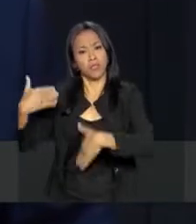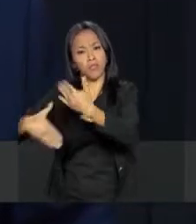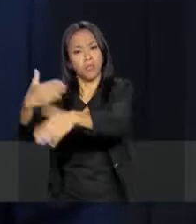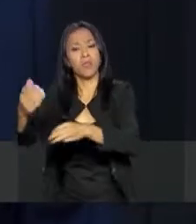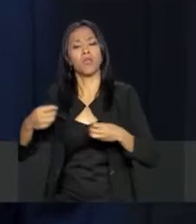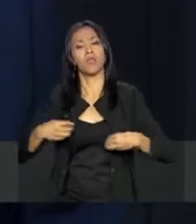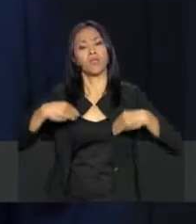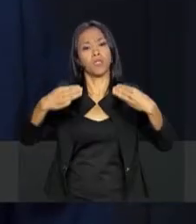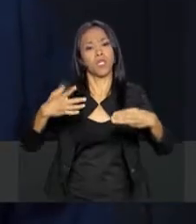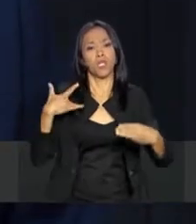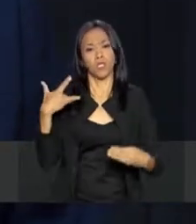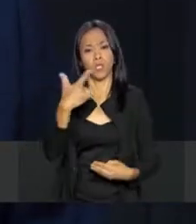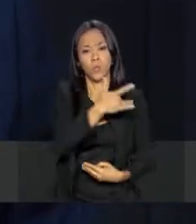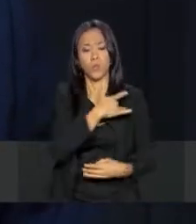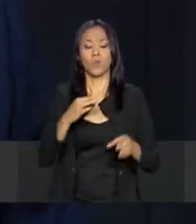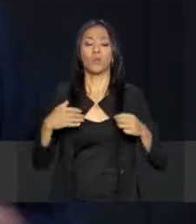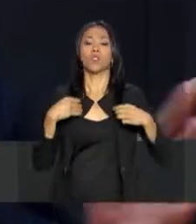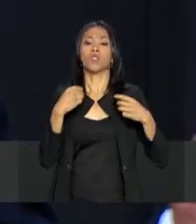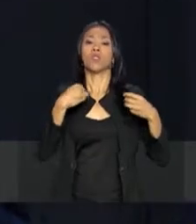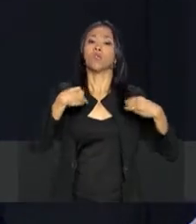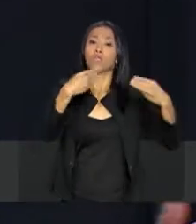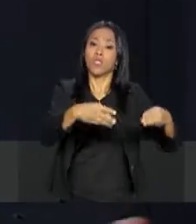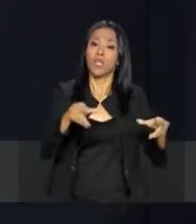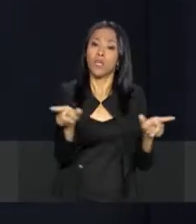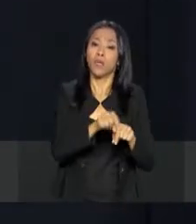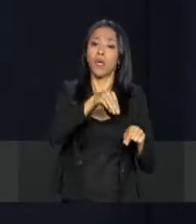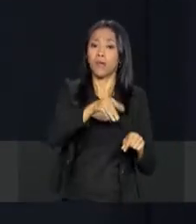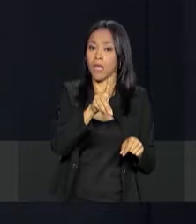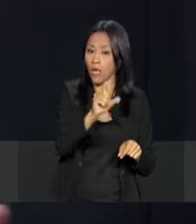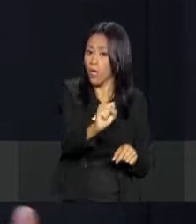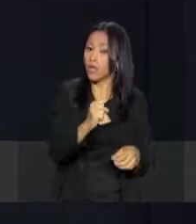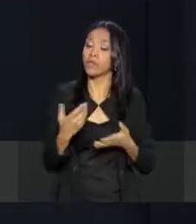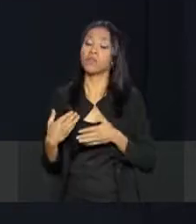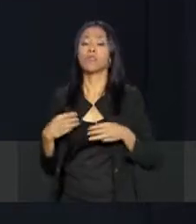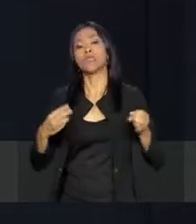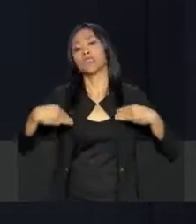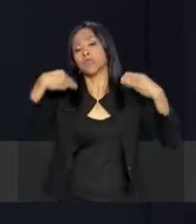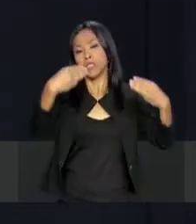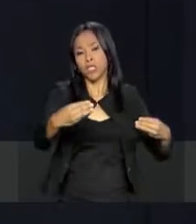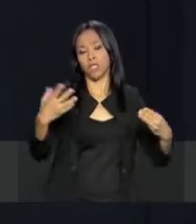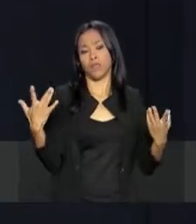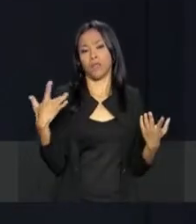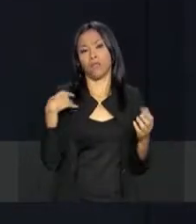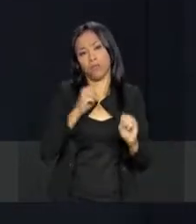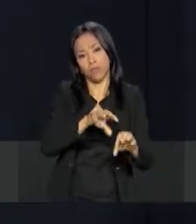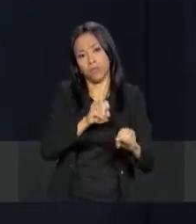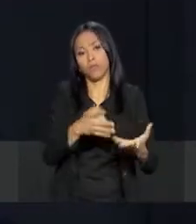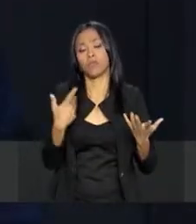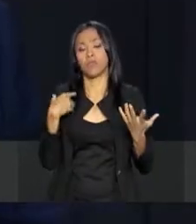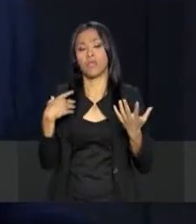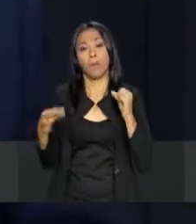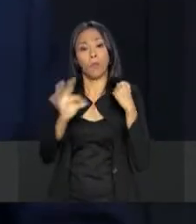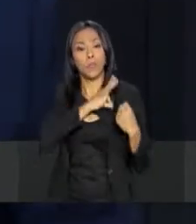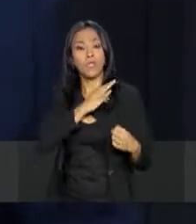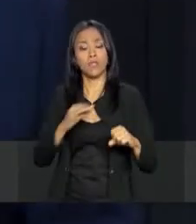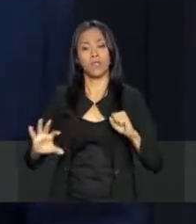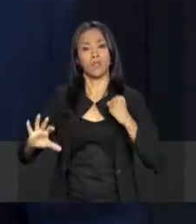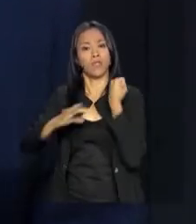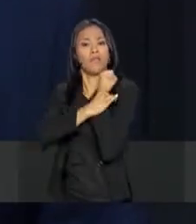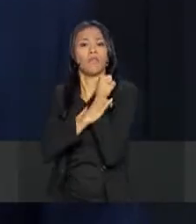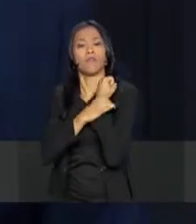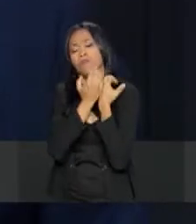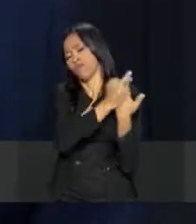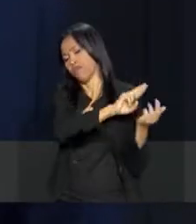saúde do desenvolvimento social do ministério da educação e saúde da tua polícia federal da defesa e vêm de vários setores